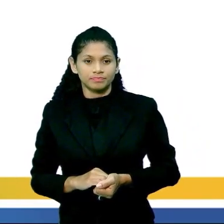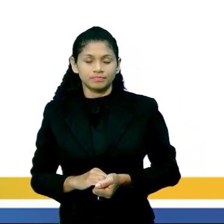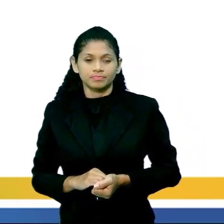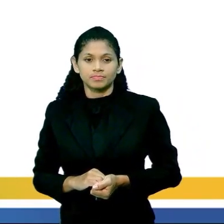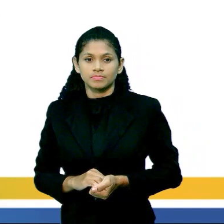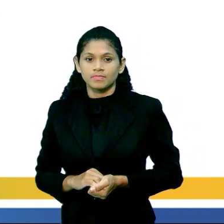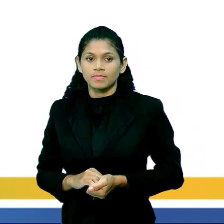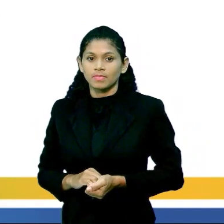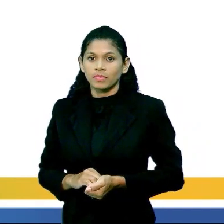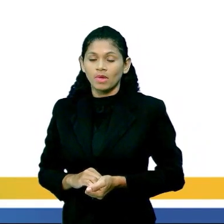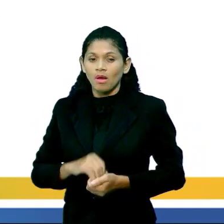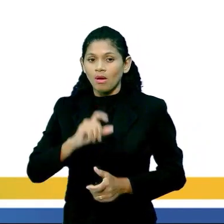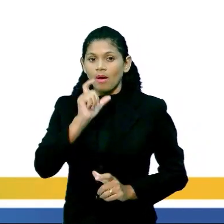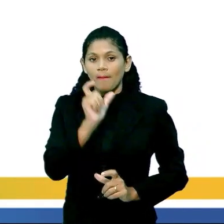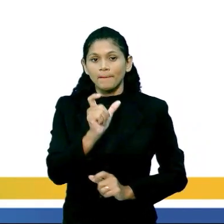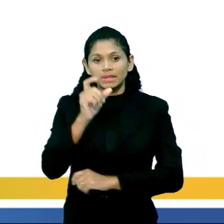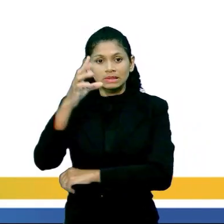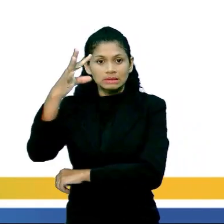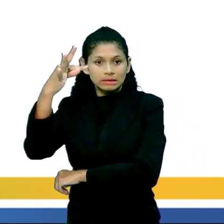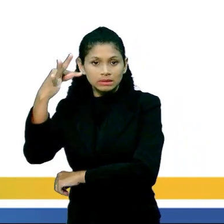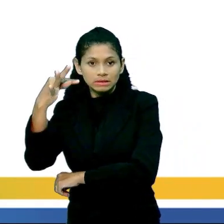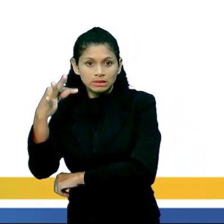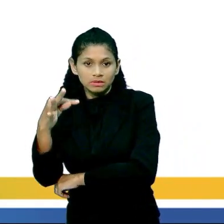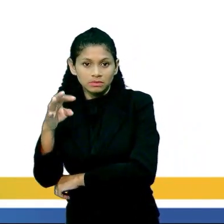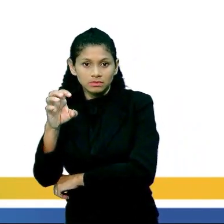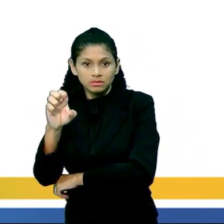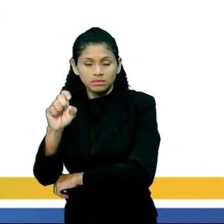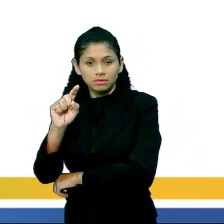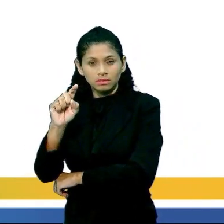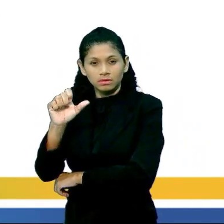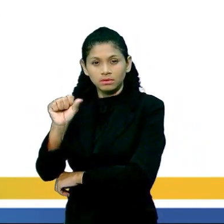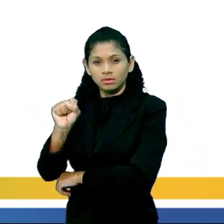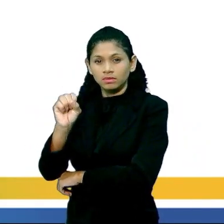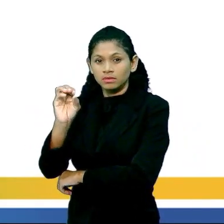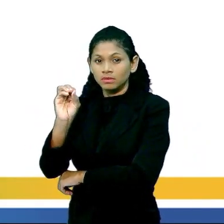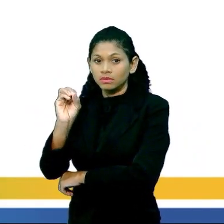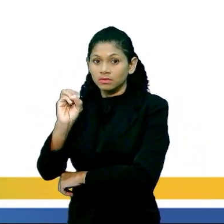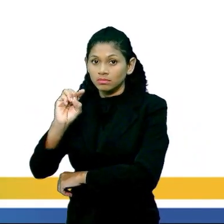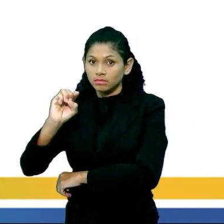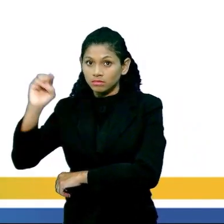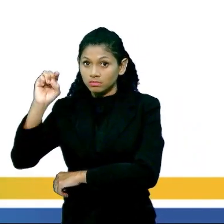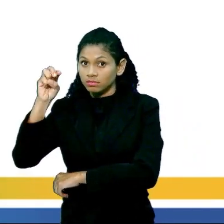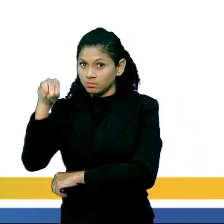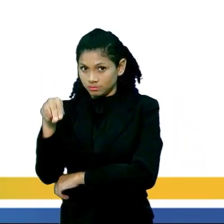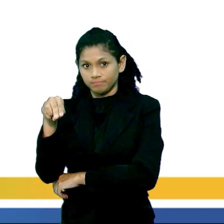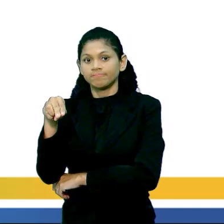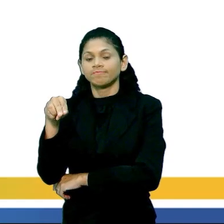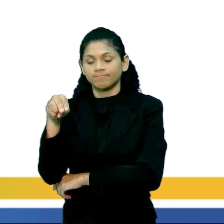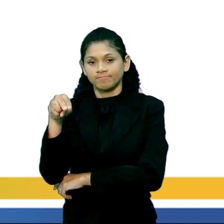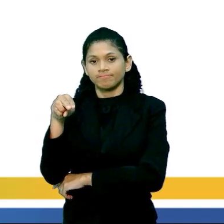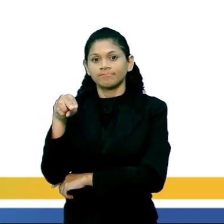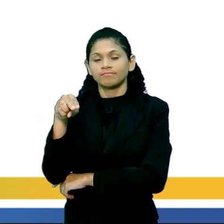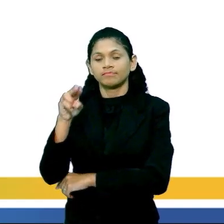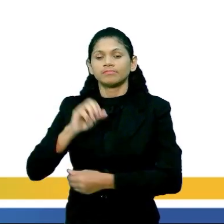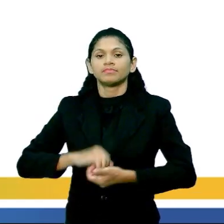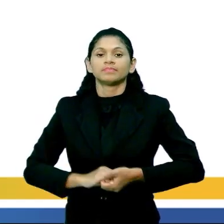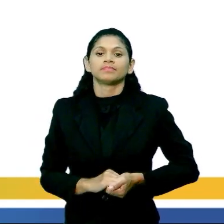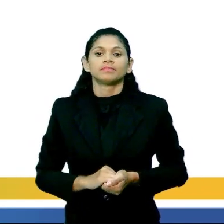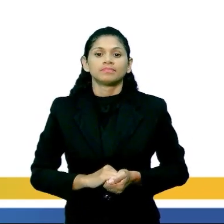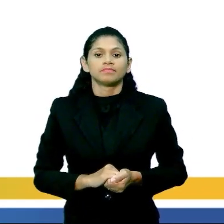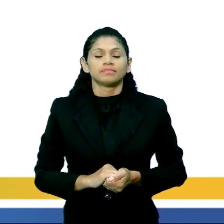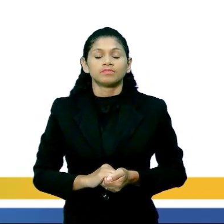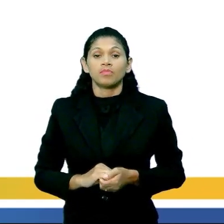assim, né? A palavra tem som, linha 18, ou seja, na palavra tem som, né, linha